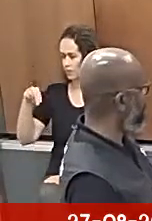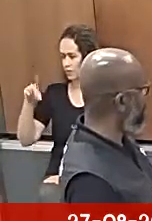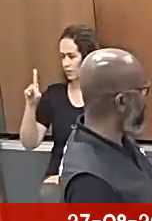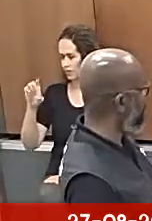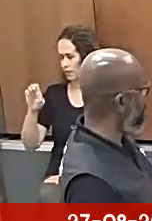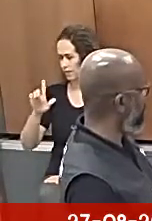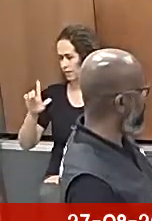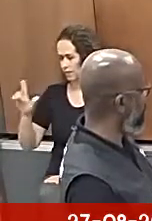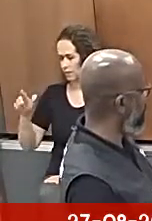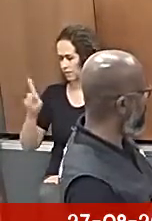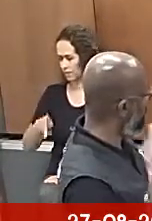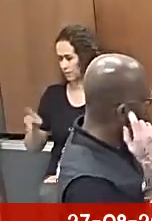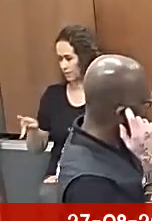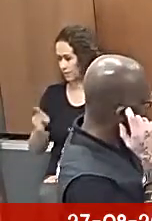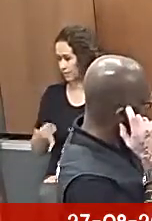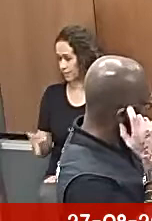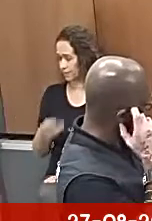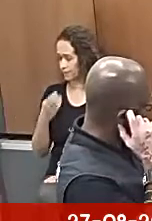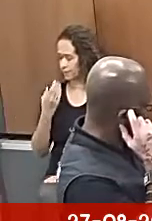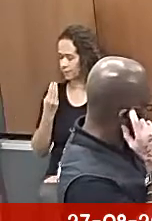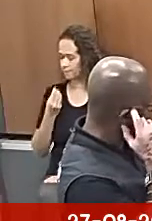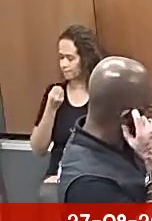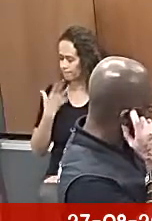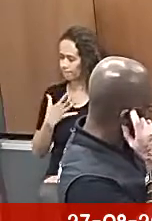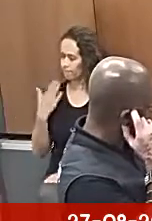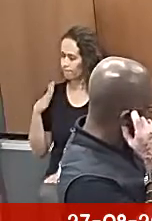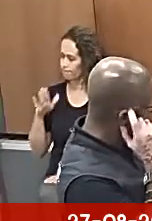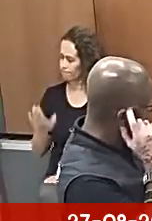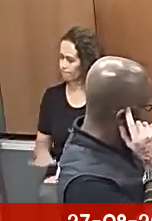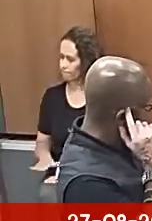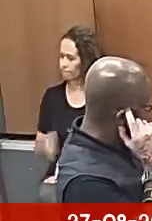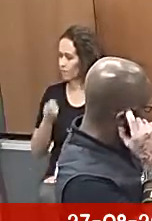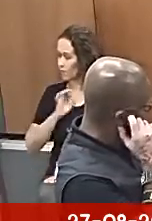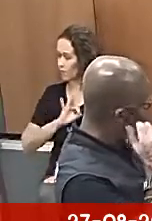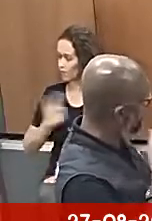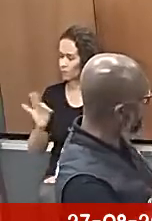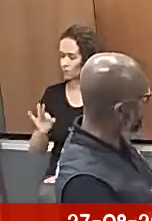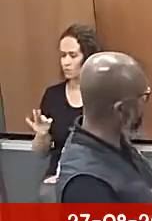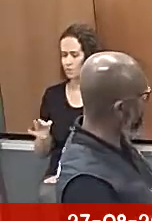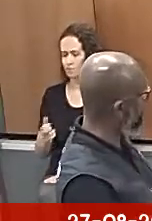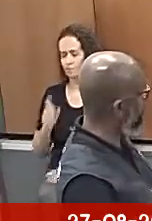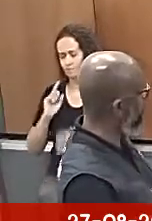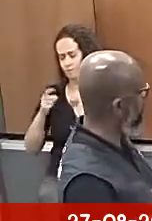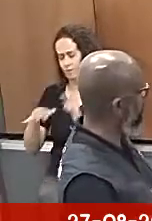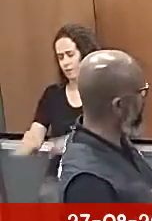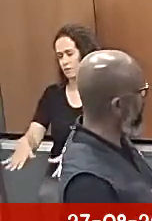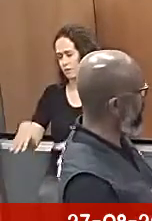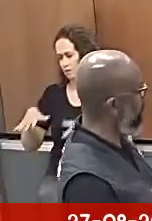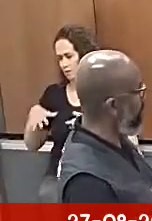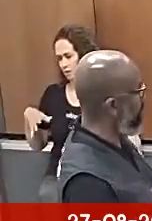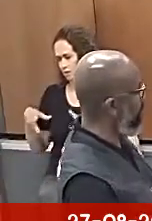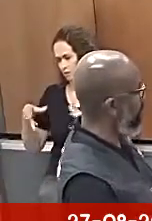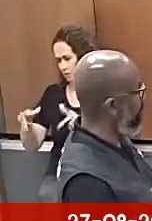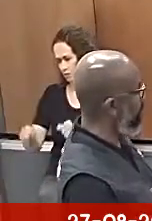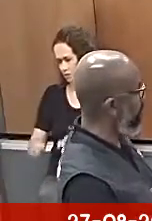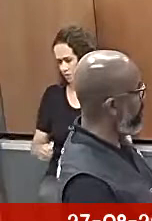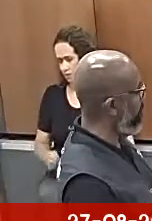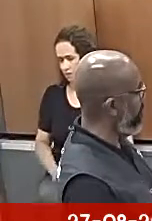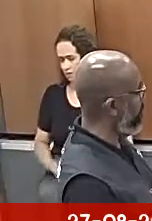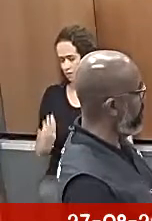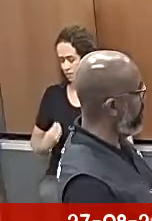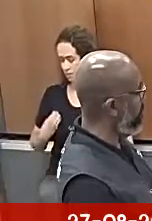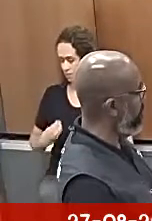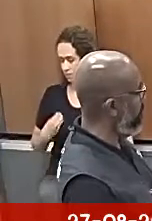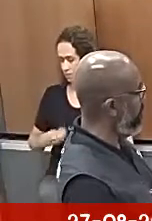quero desejar uma boa tarde morte com a audiência todos aqueles que comparecem neste momento aqui na